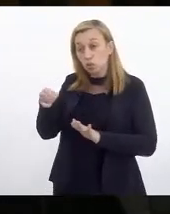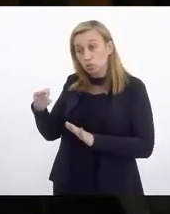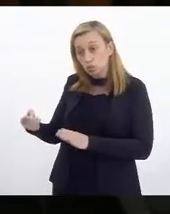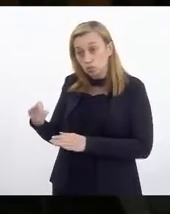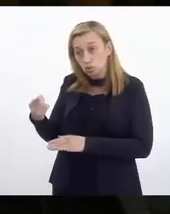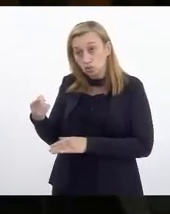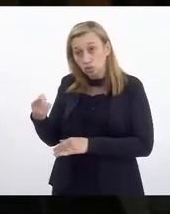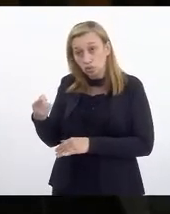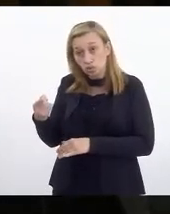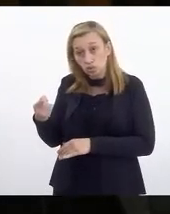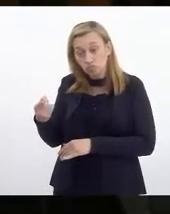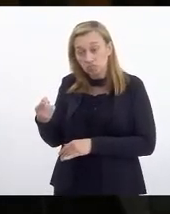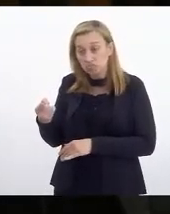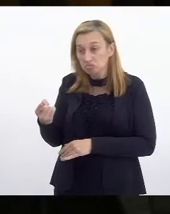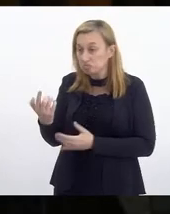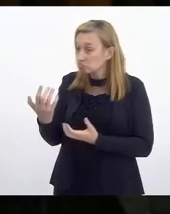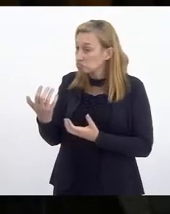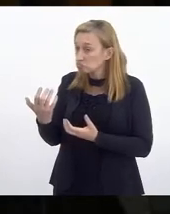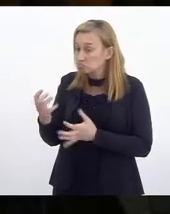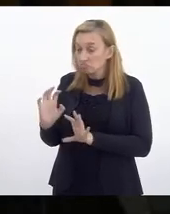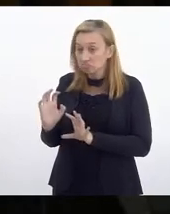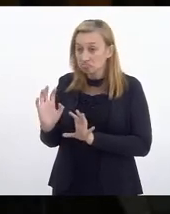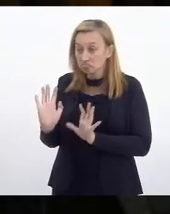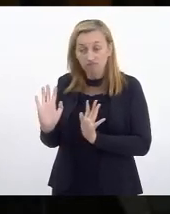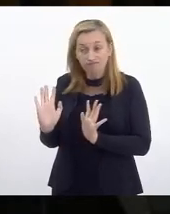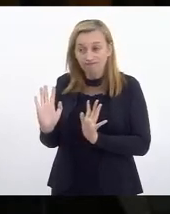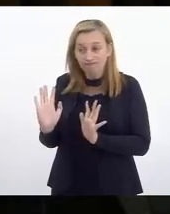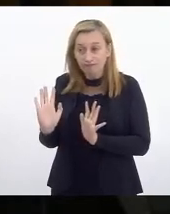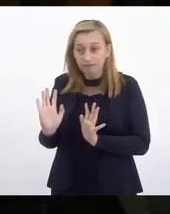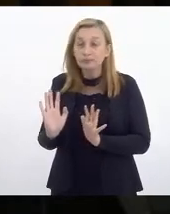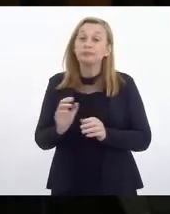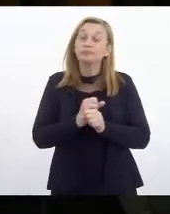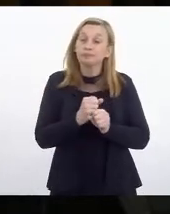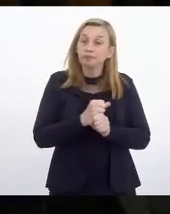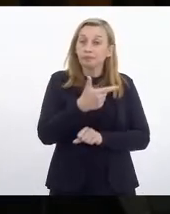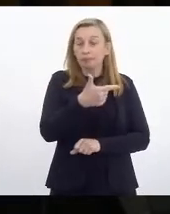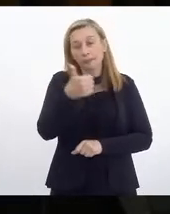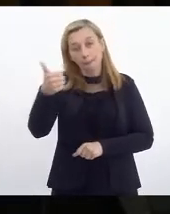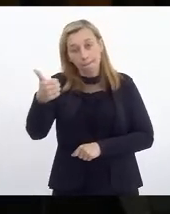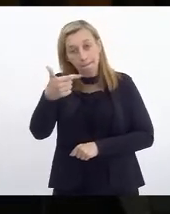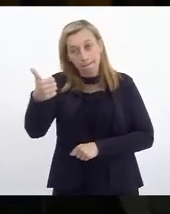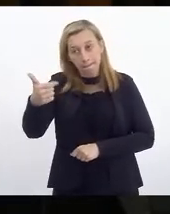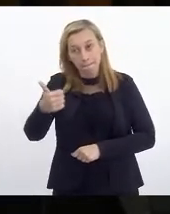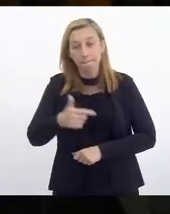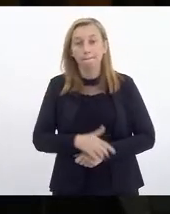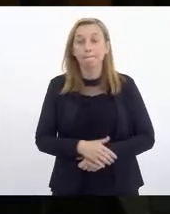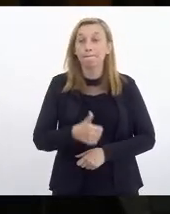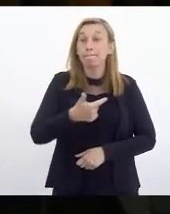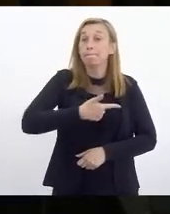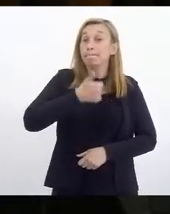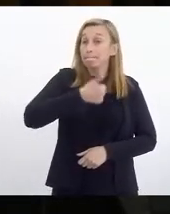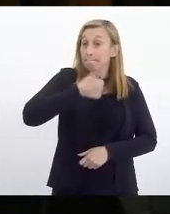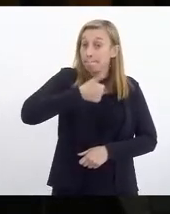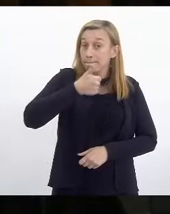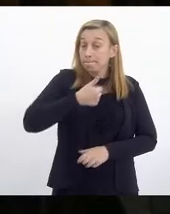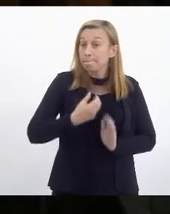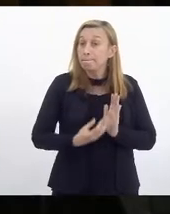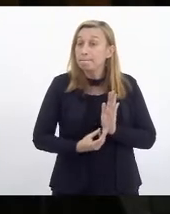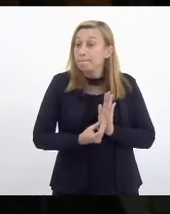outros nem tanto. E no ano de 22 vai ser o primeiro